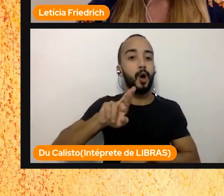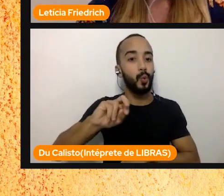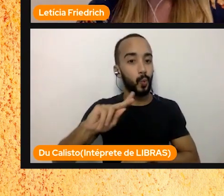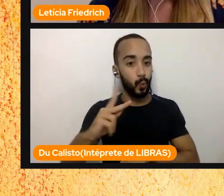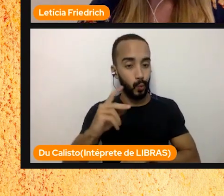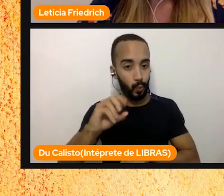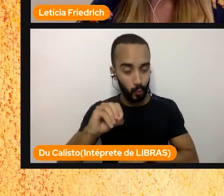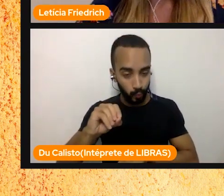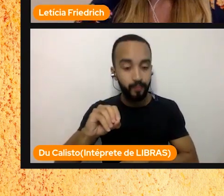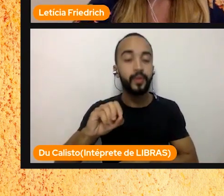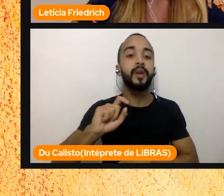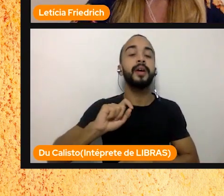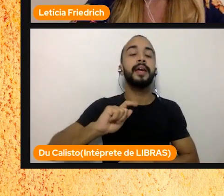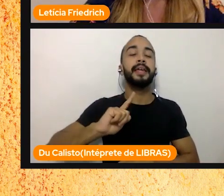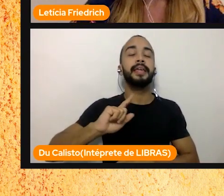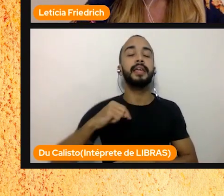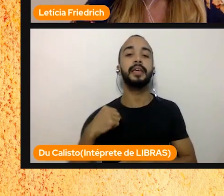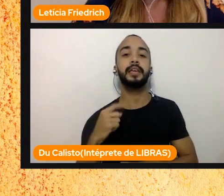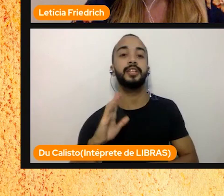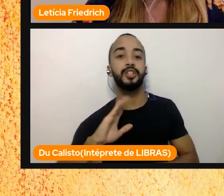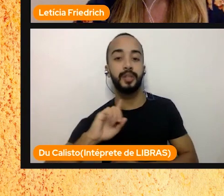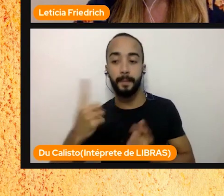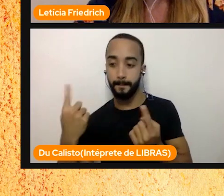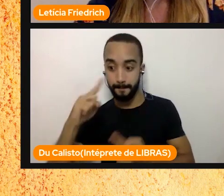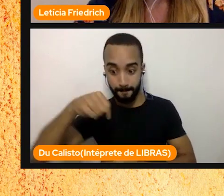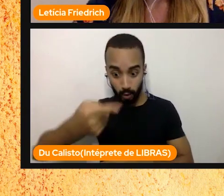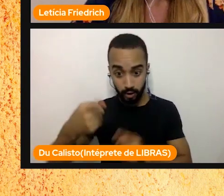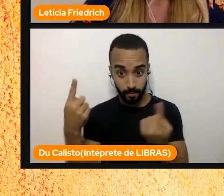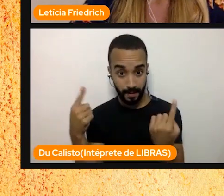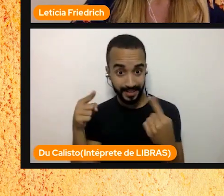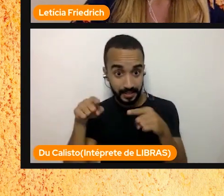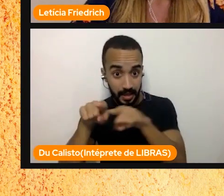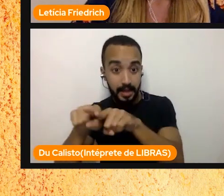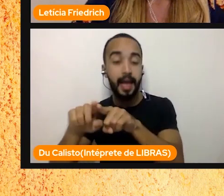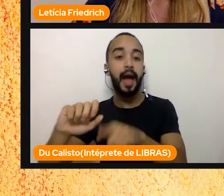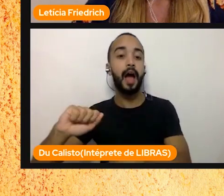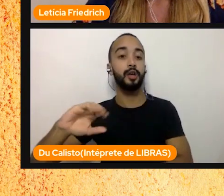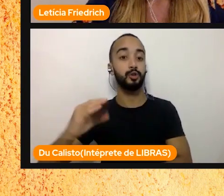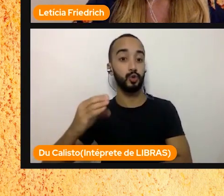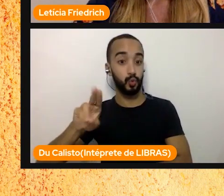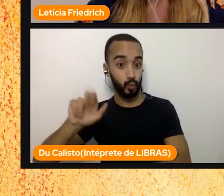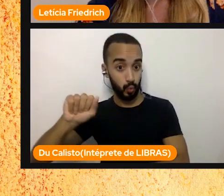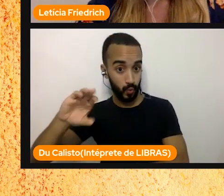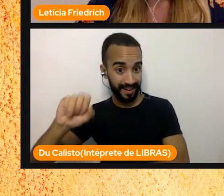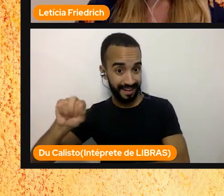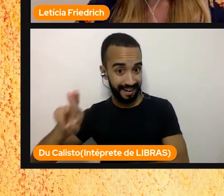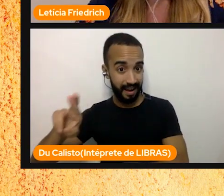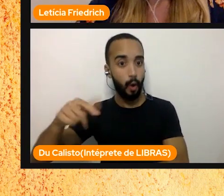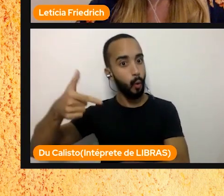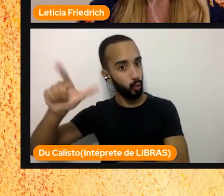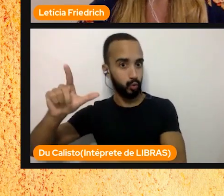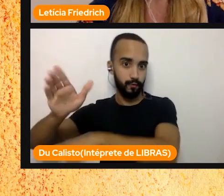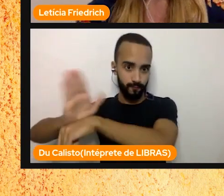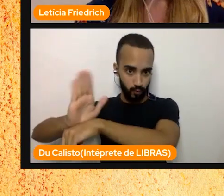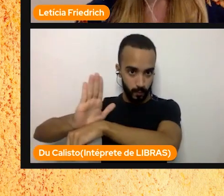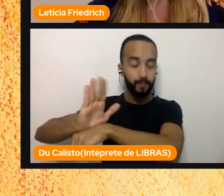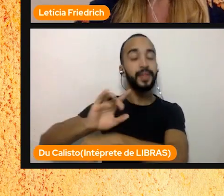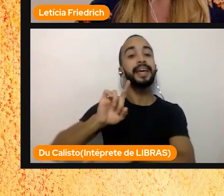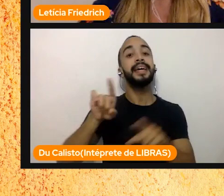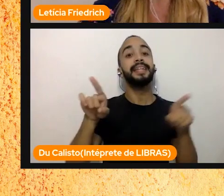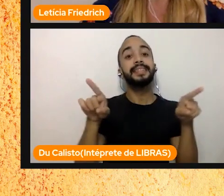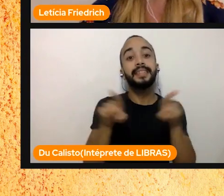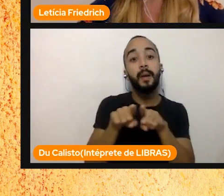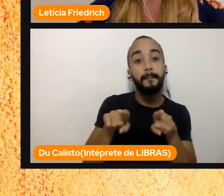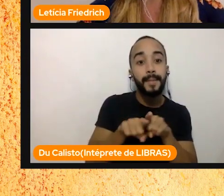numa parceria que se estendeu no Açúcar, que é outro filme que a gente coproduz também. E aí agora, né, daí eu começo a me envolver